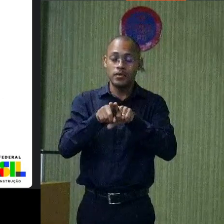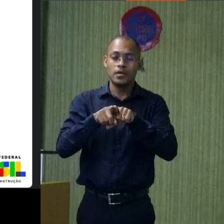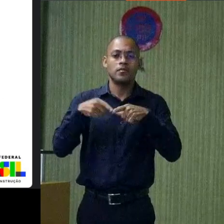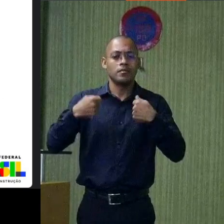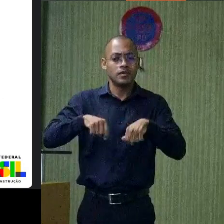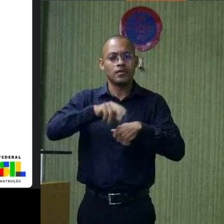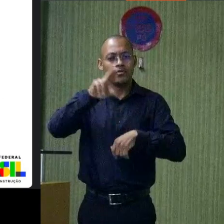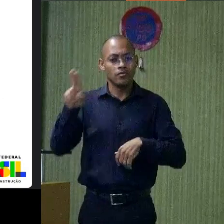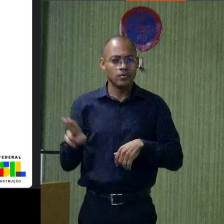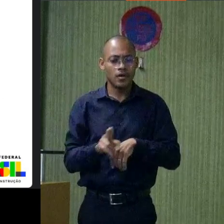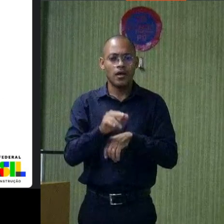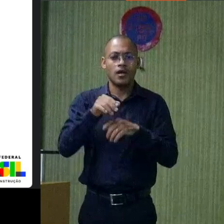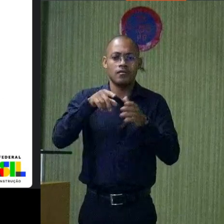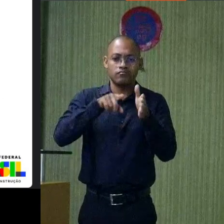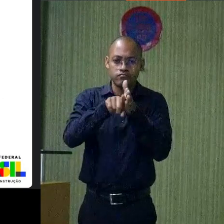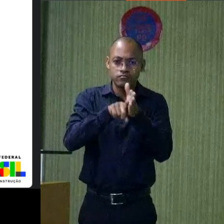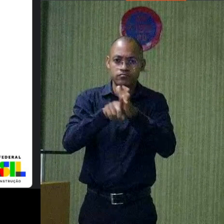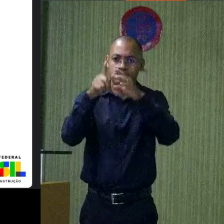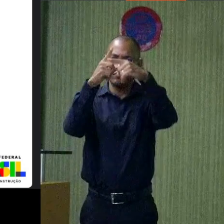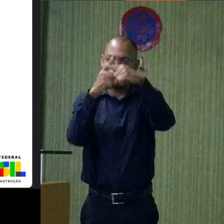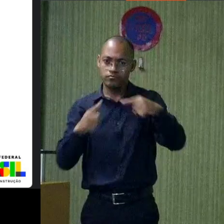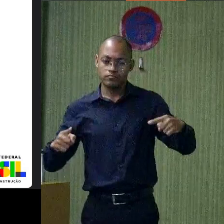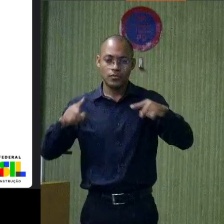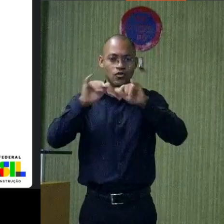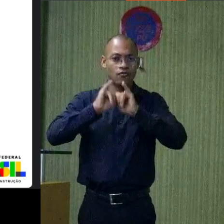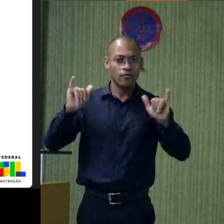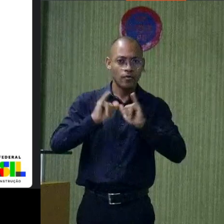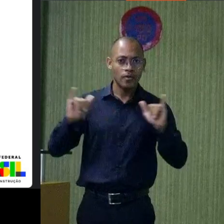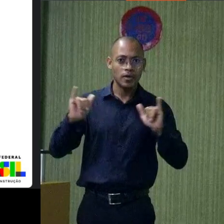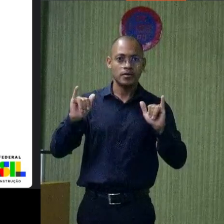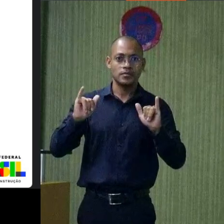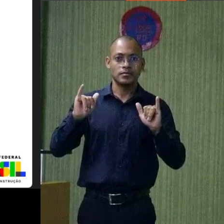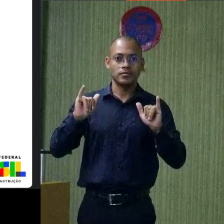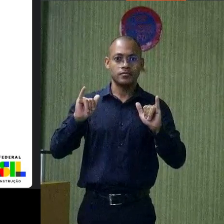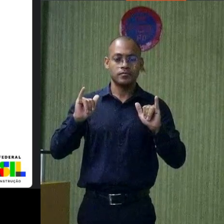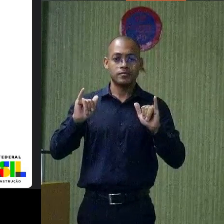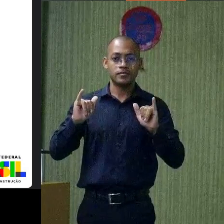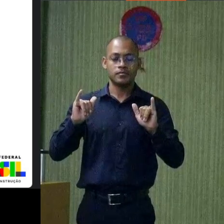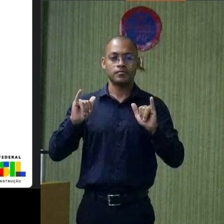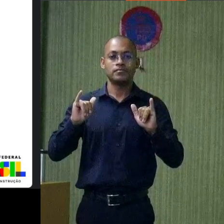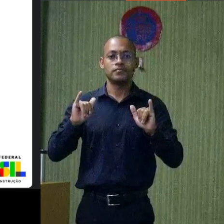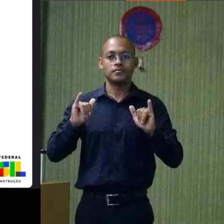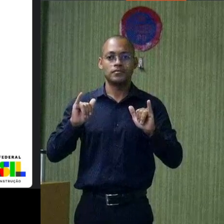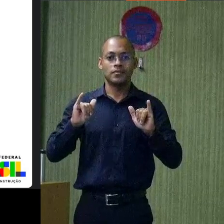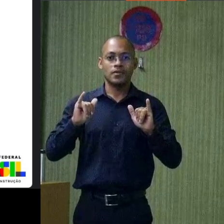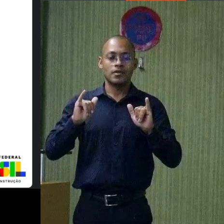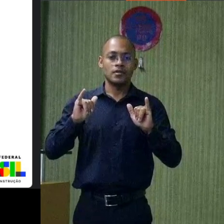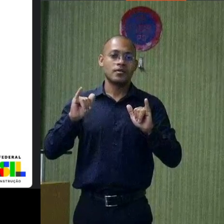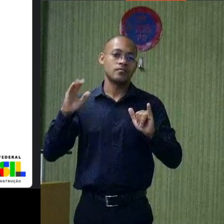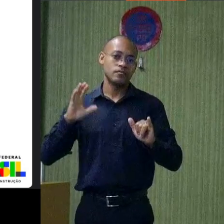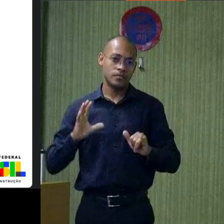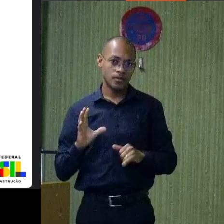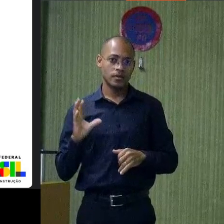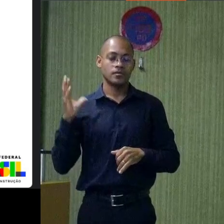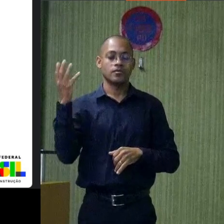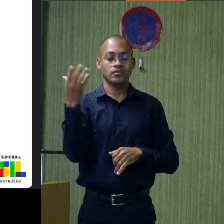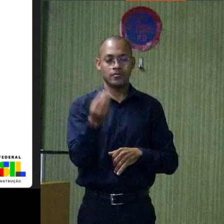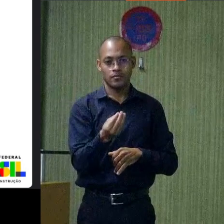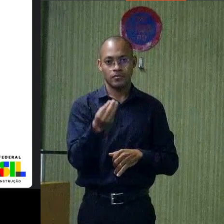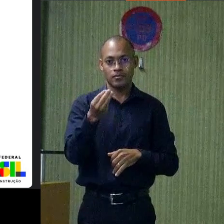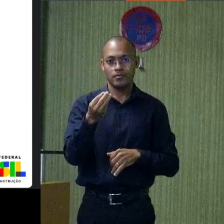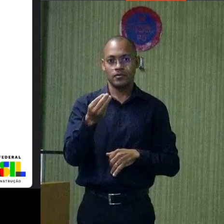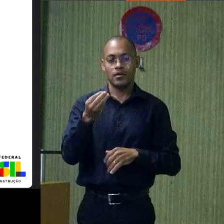utilizará dados né e informações do saeb do sinais como fonte de informação para o monitoramento e avaliação